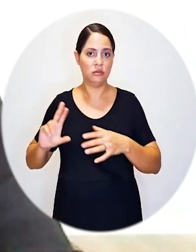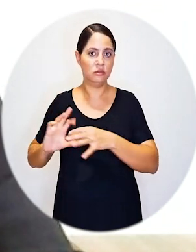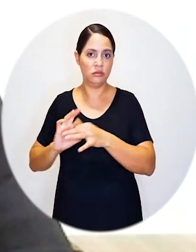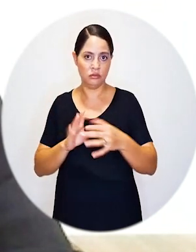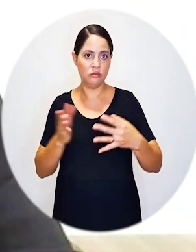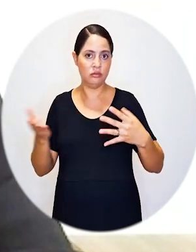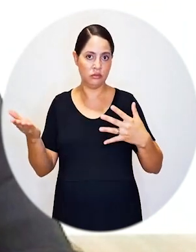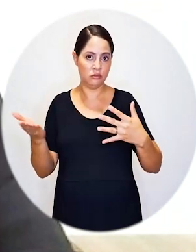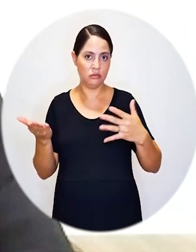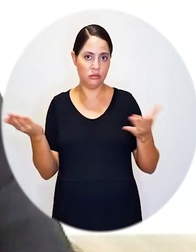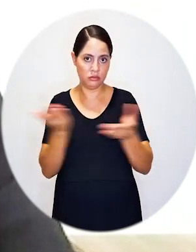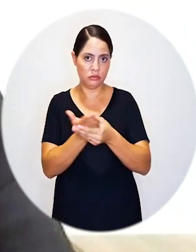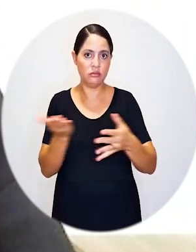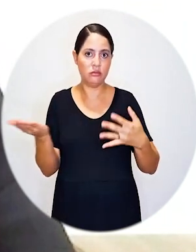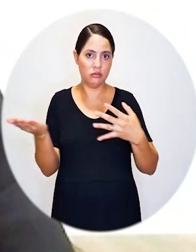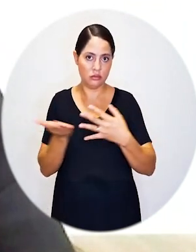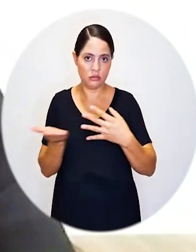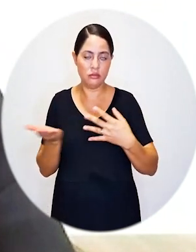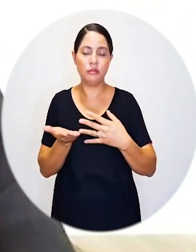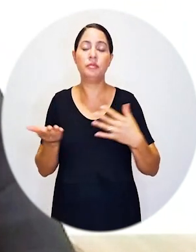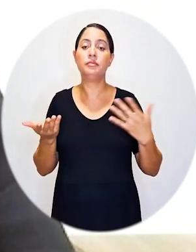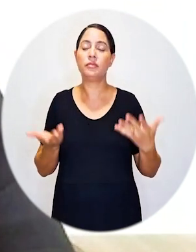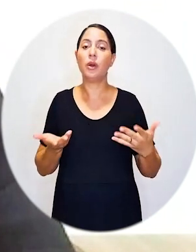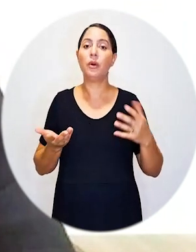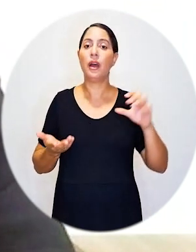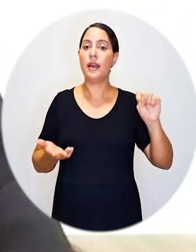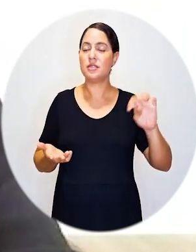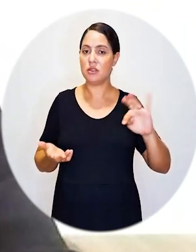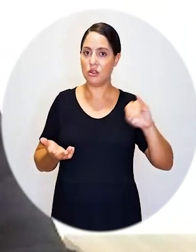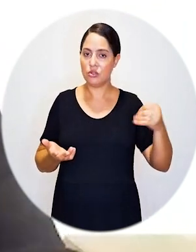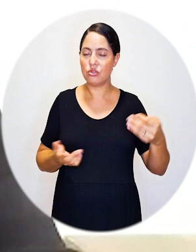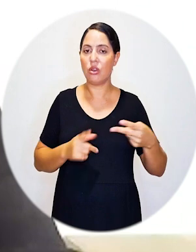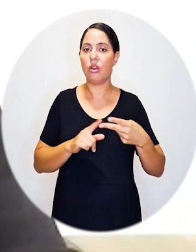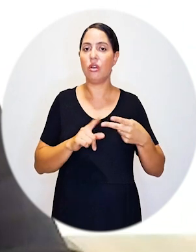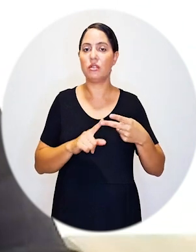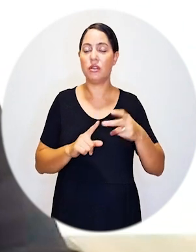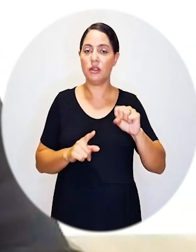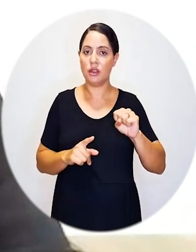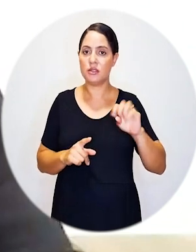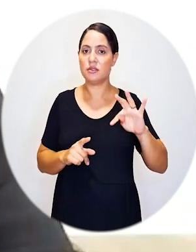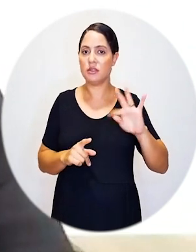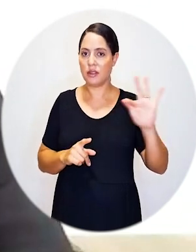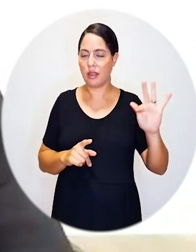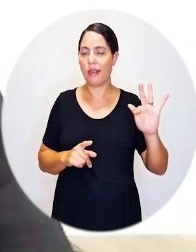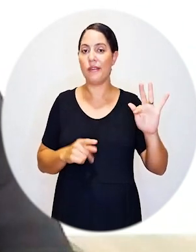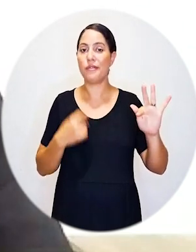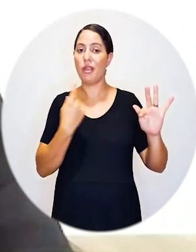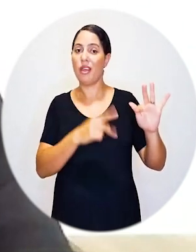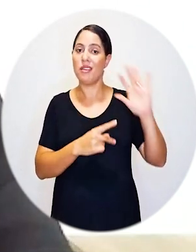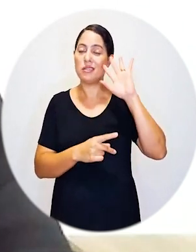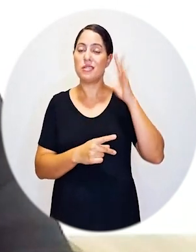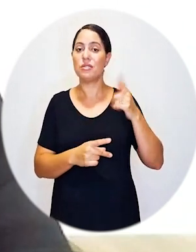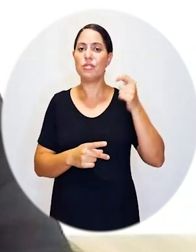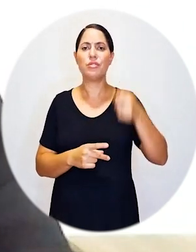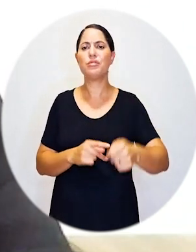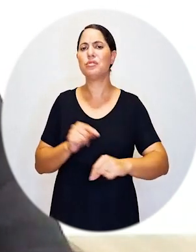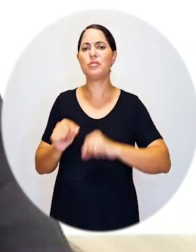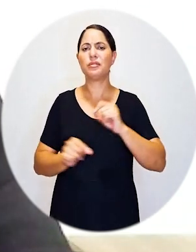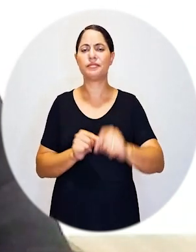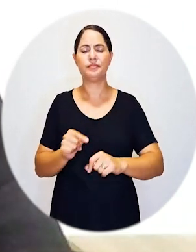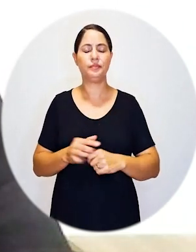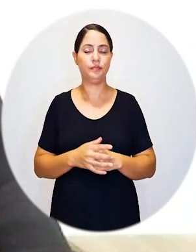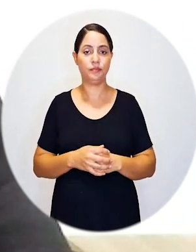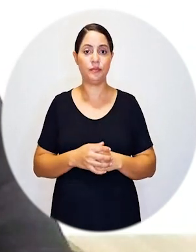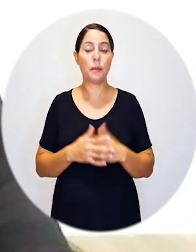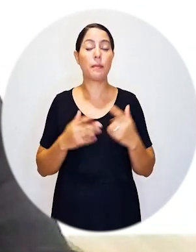A jurisprudência predominante, historicamente, do STJ e do Supremo Tribunal Federal era no sentido de que